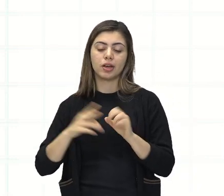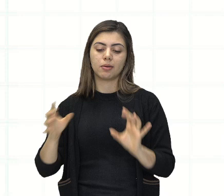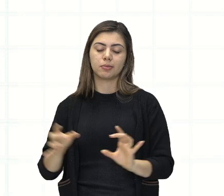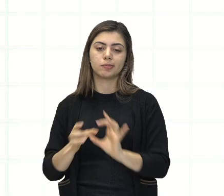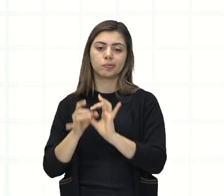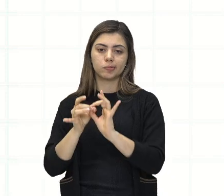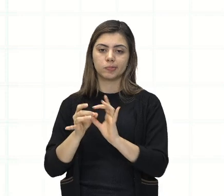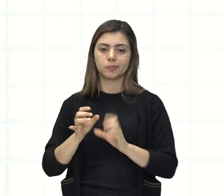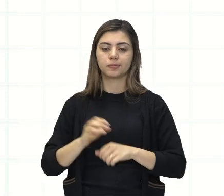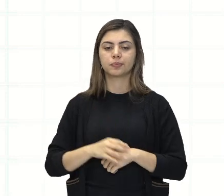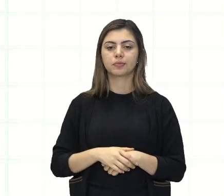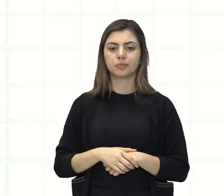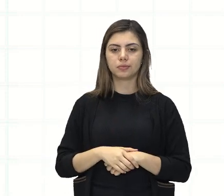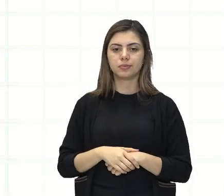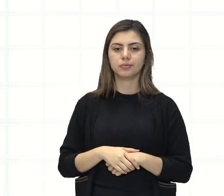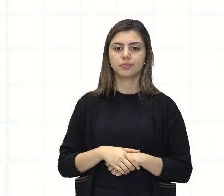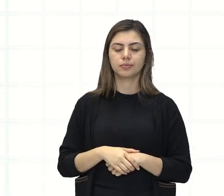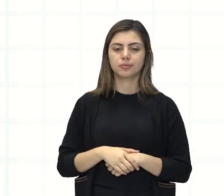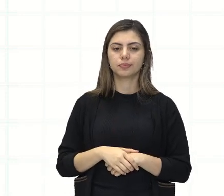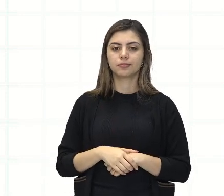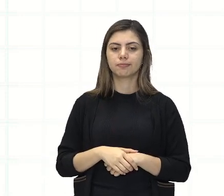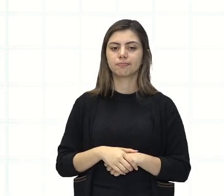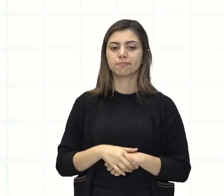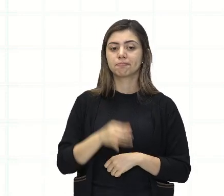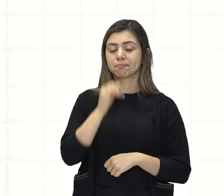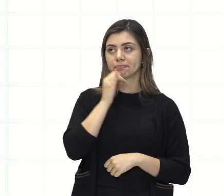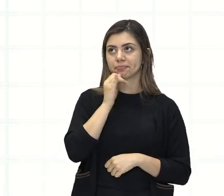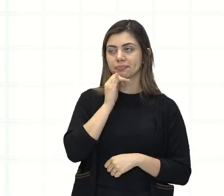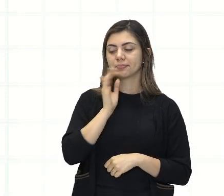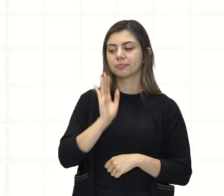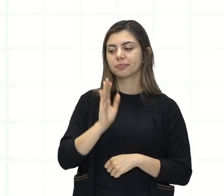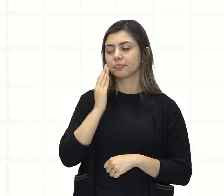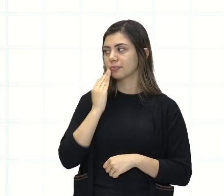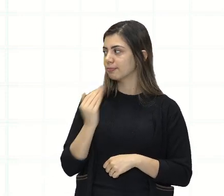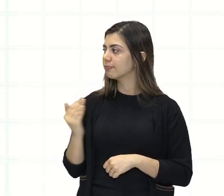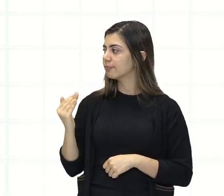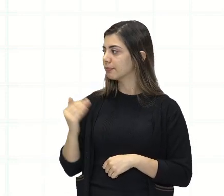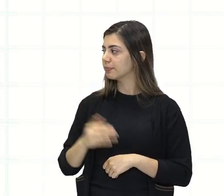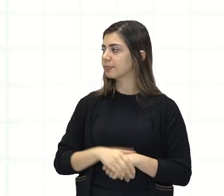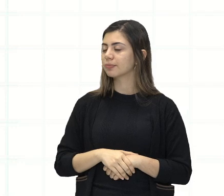de ligação. Por exemplo,